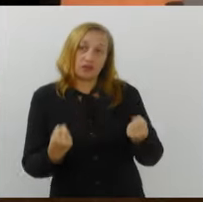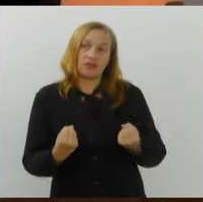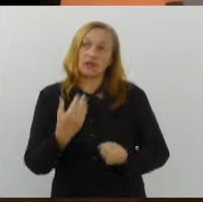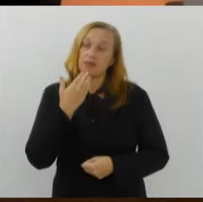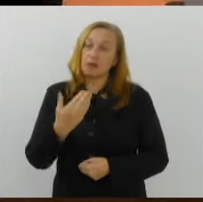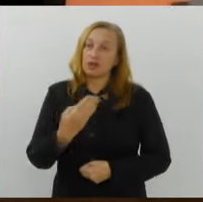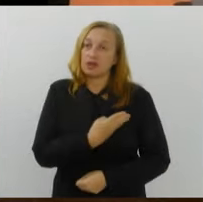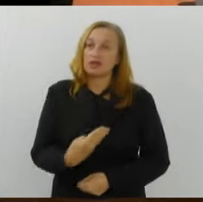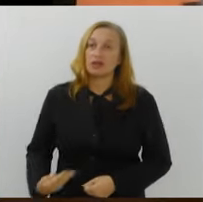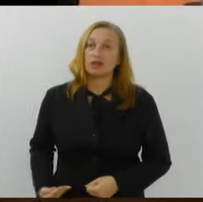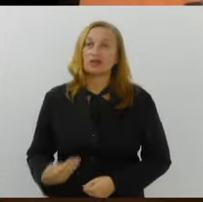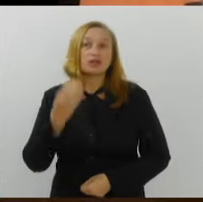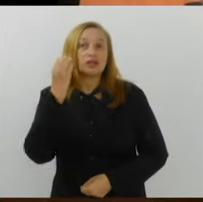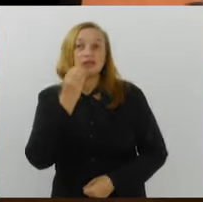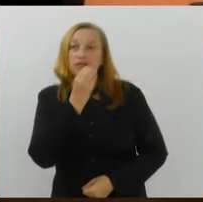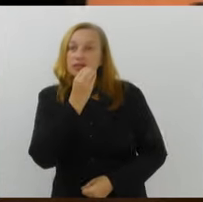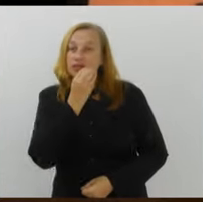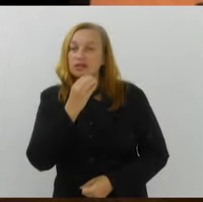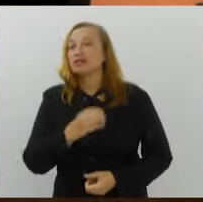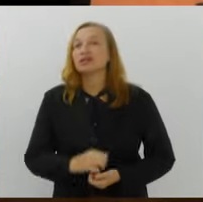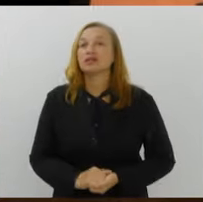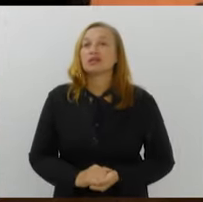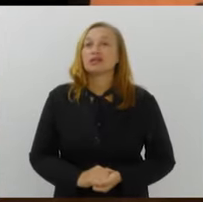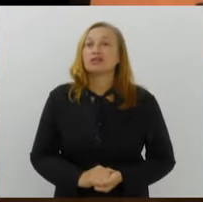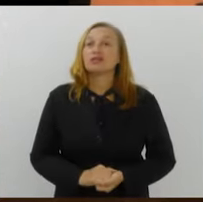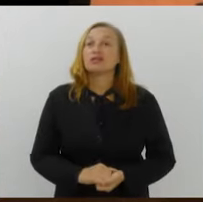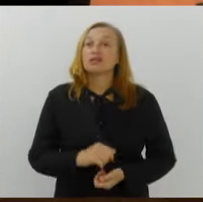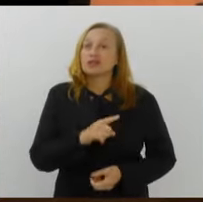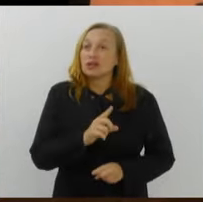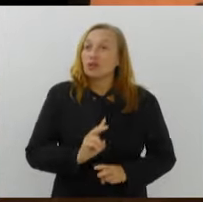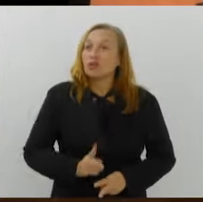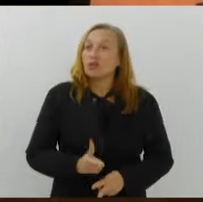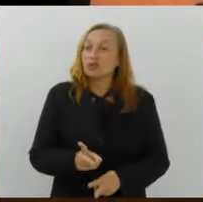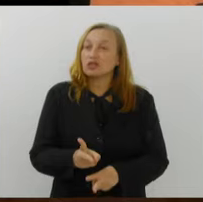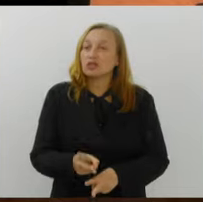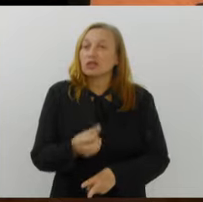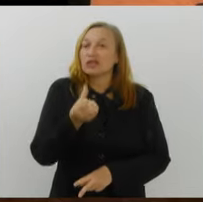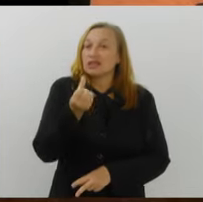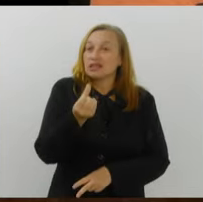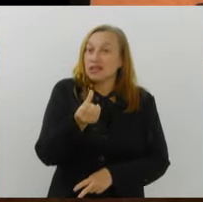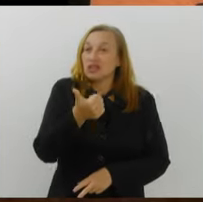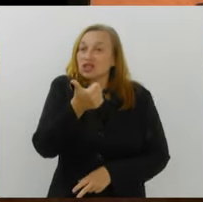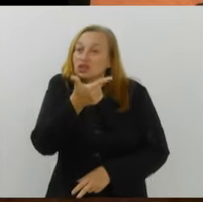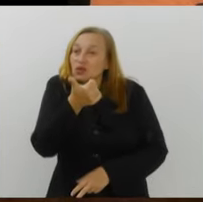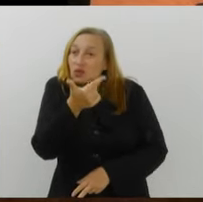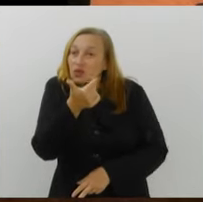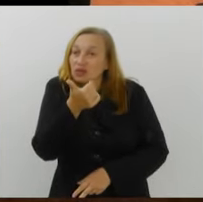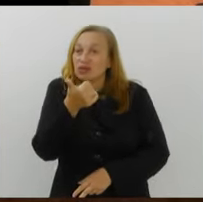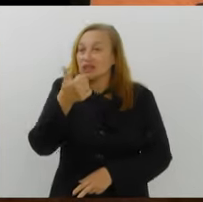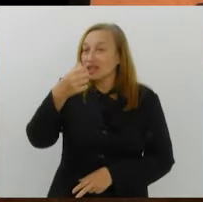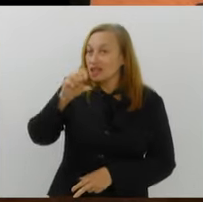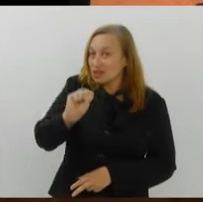governador Cláudio Castro, deputado, para que você fique mais 6, 12,